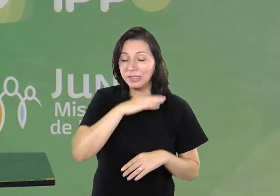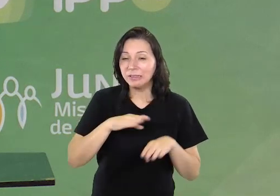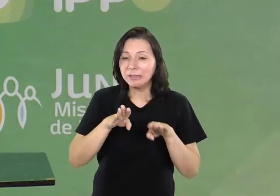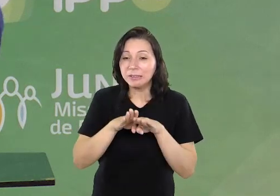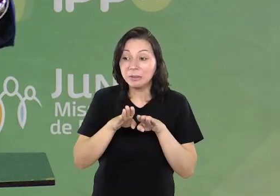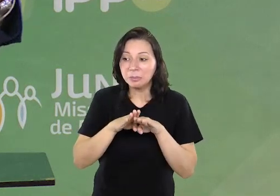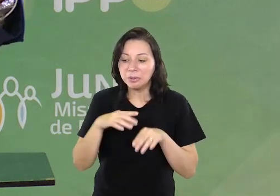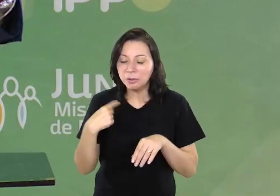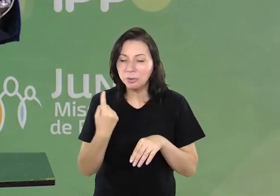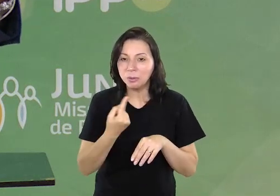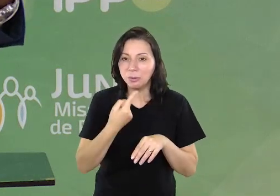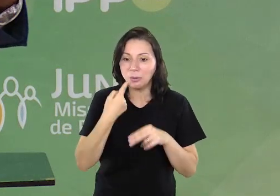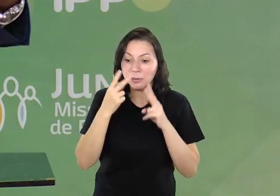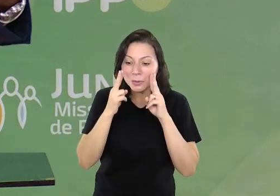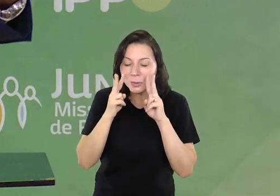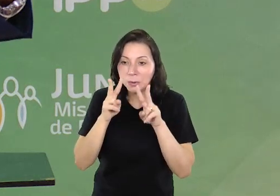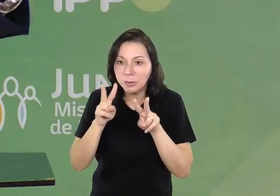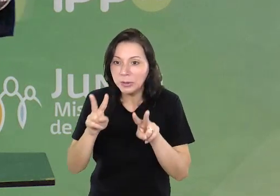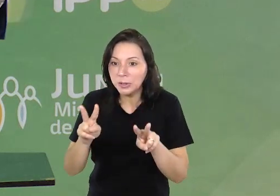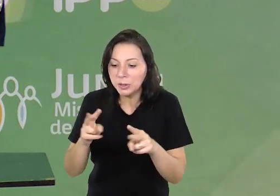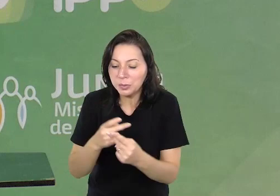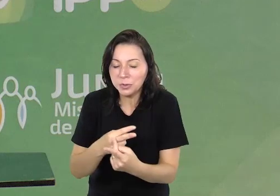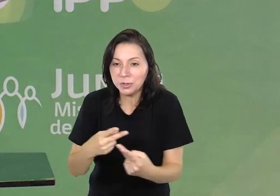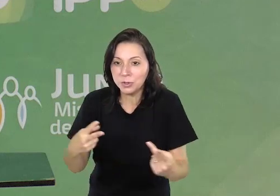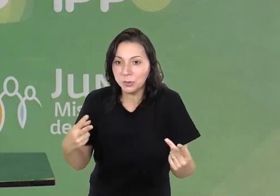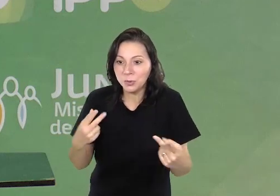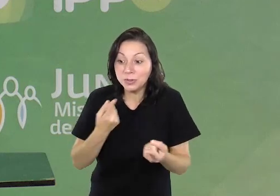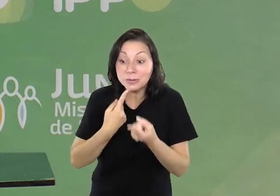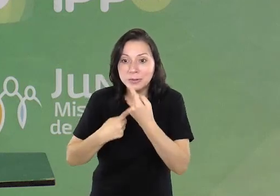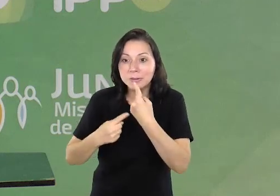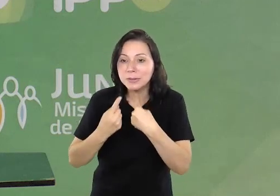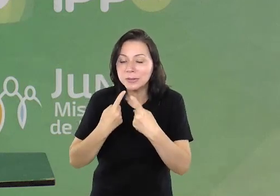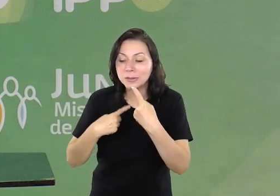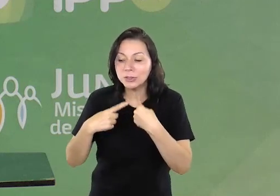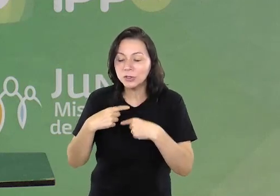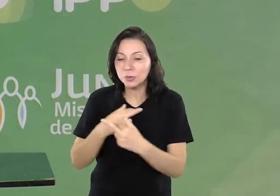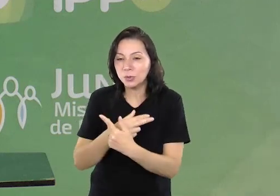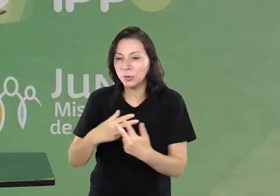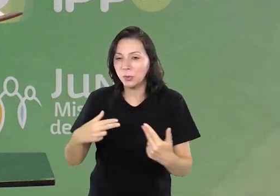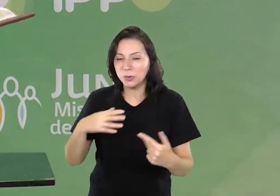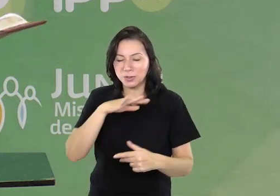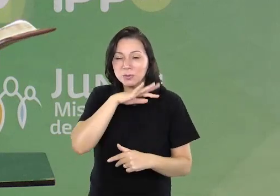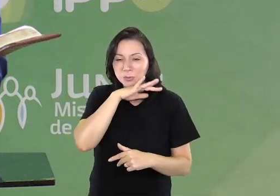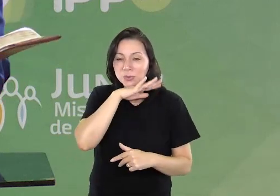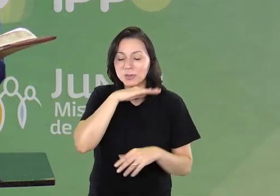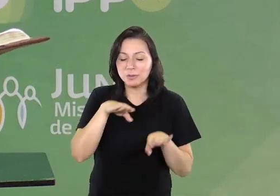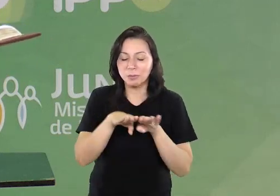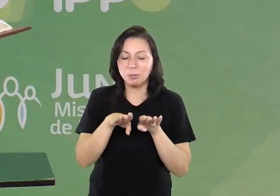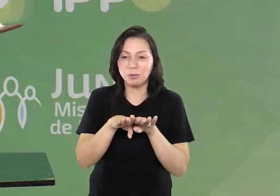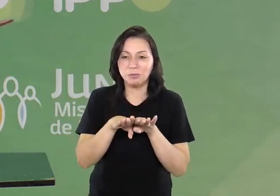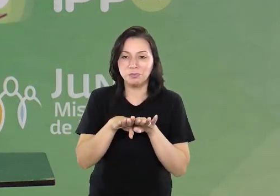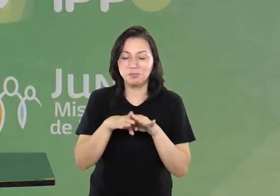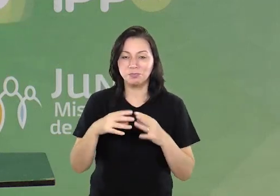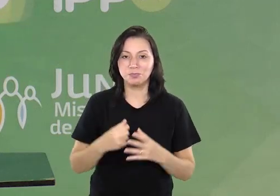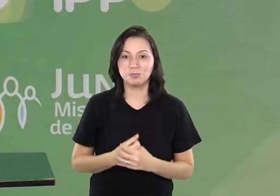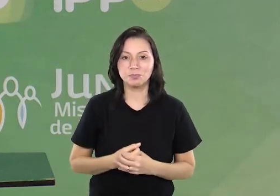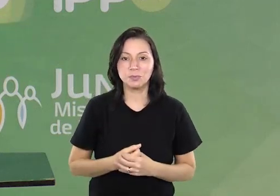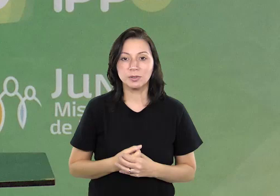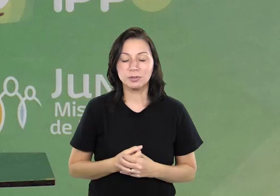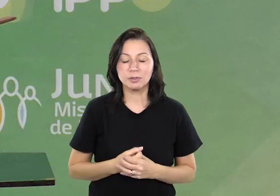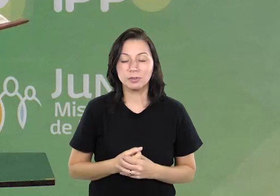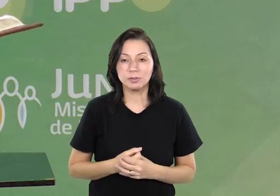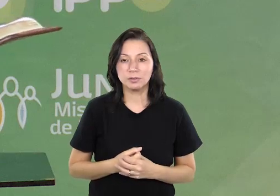cuidado que você escuta cuidado que você faz eu chamo atenção agora para um ponto importante